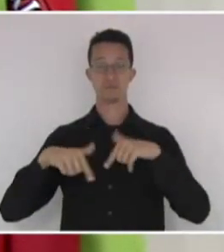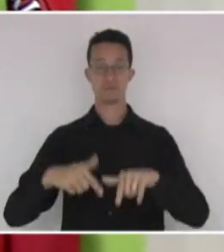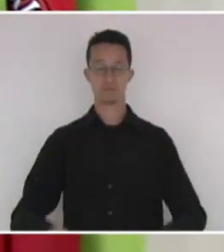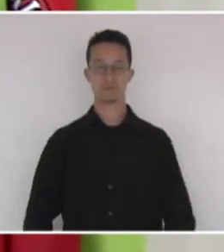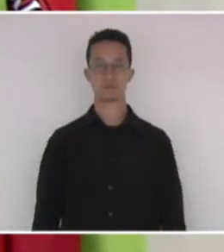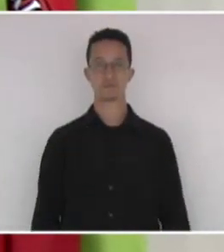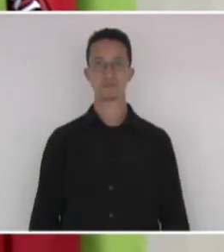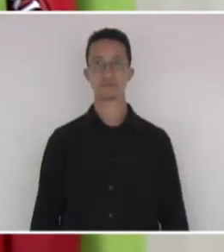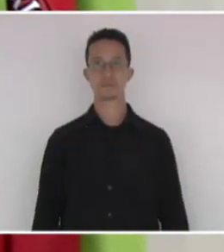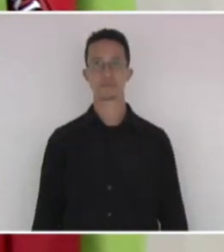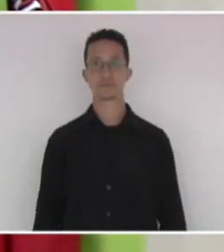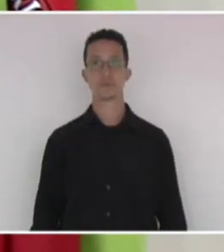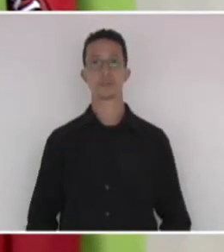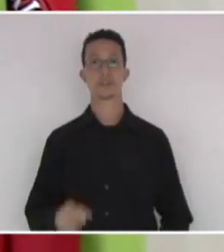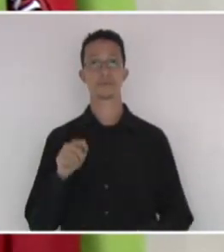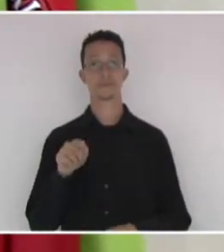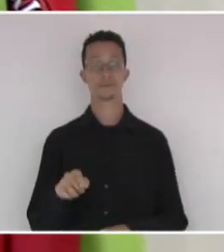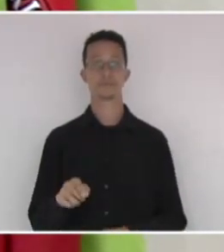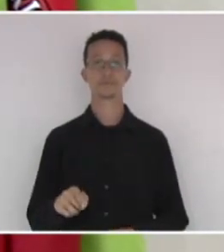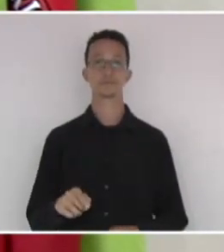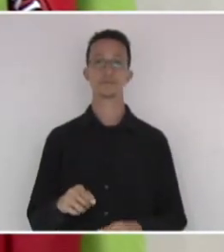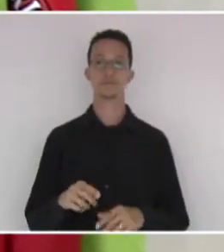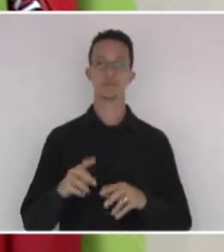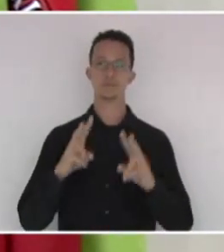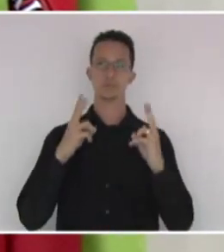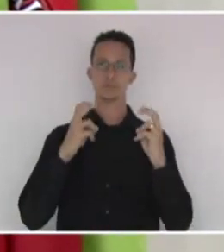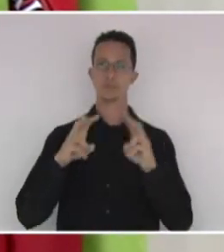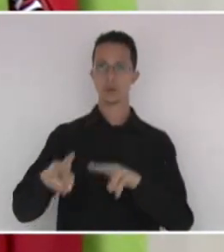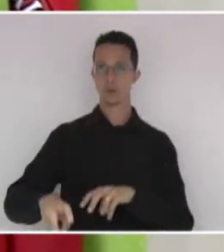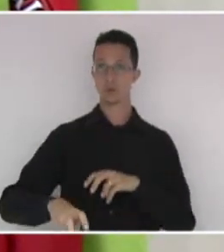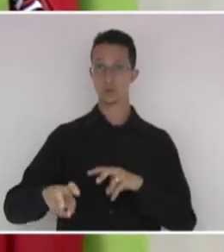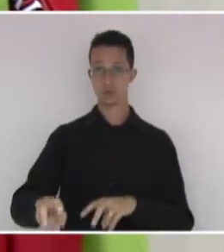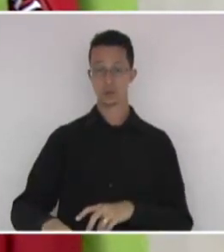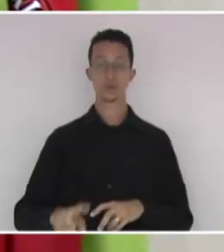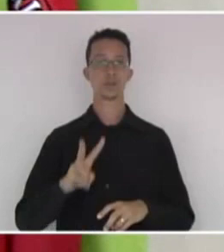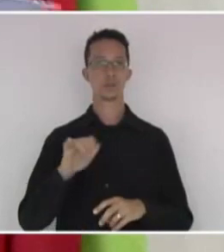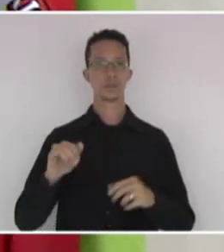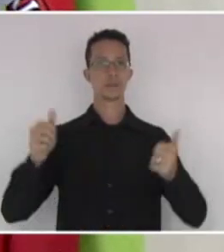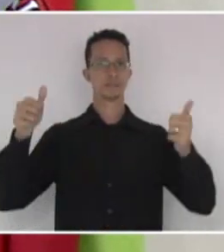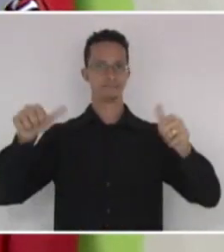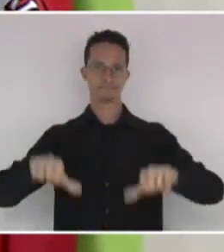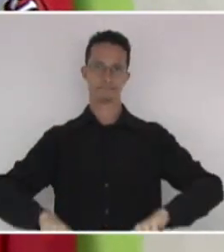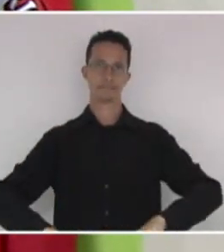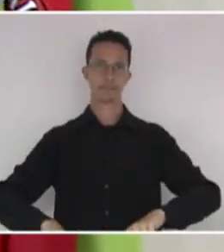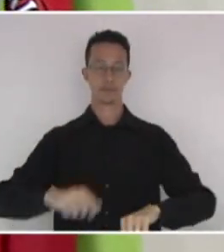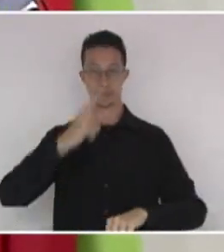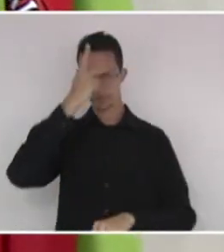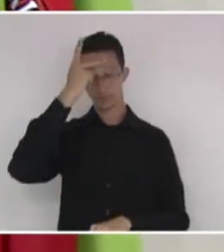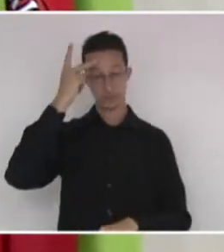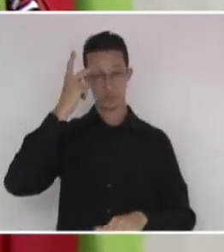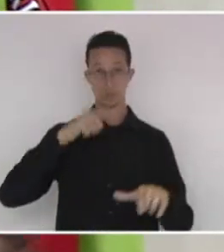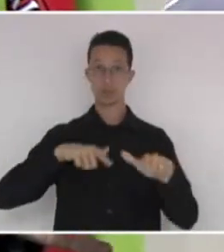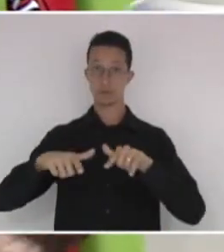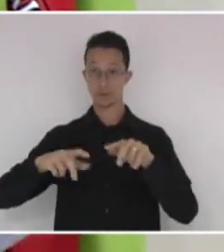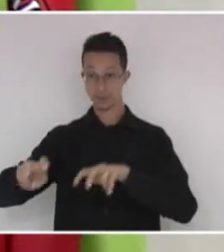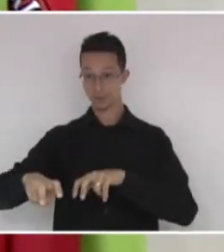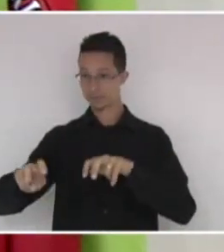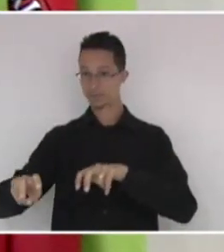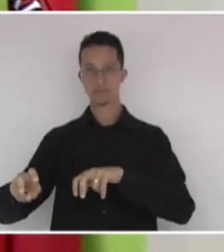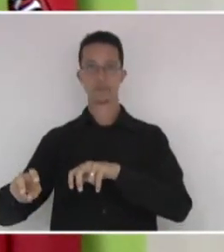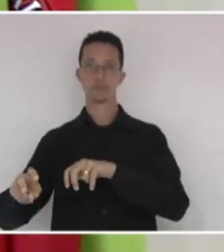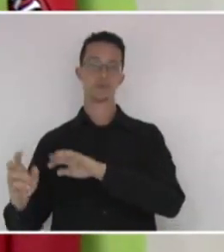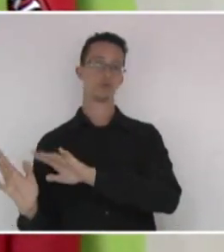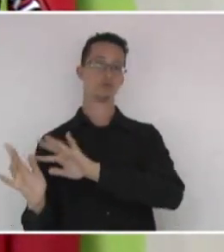Isto, com certeza, na questão rural, vai agravar mais ainda o êxodo rural. Ou nós não